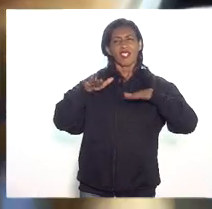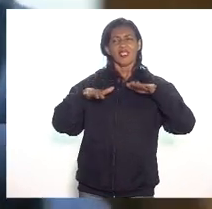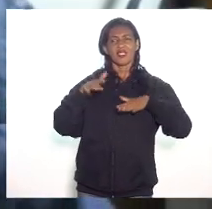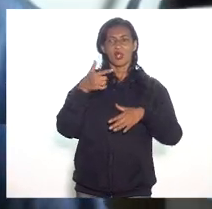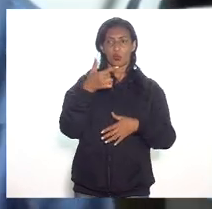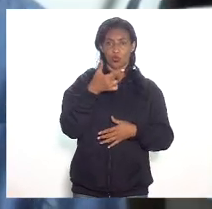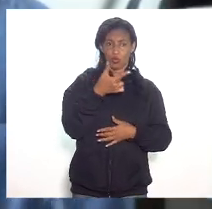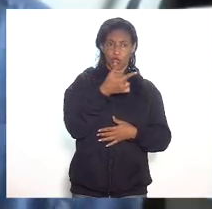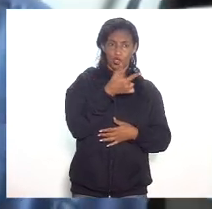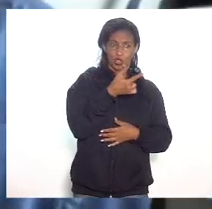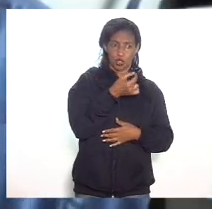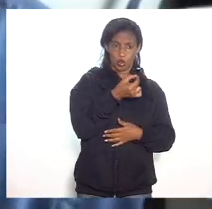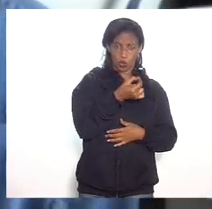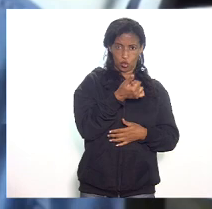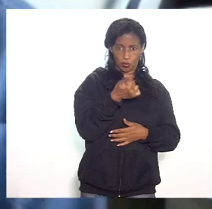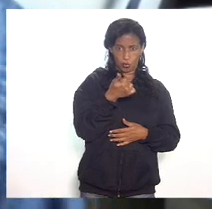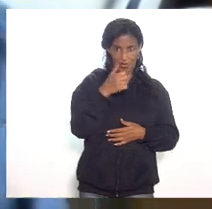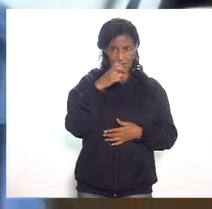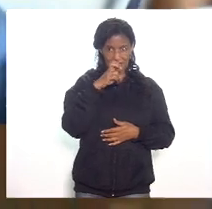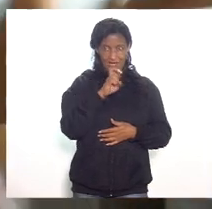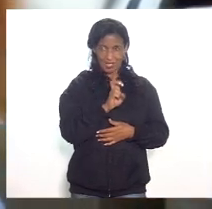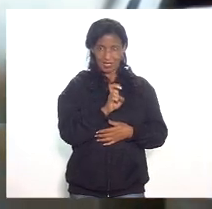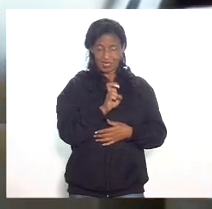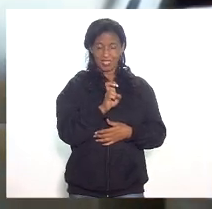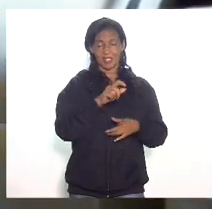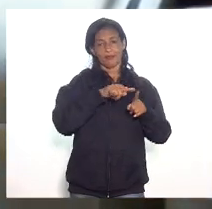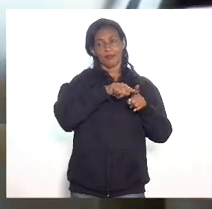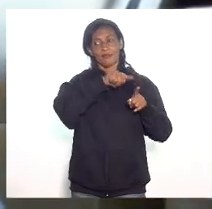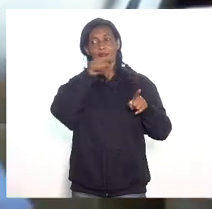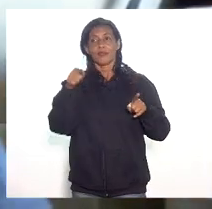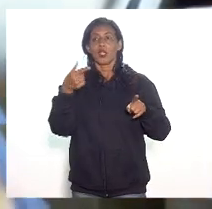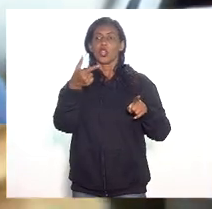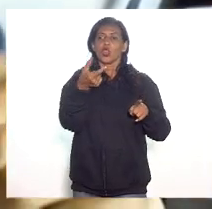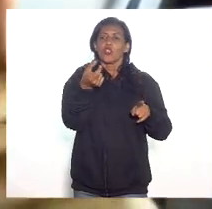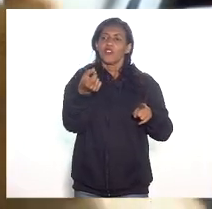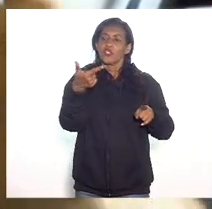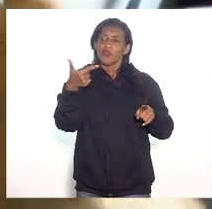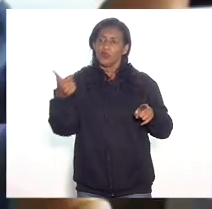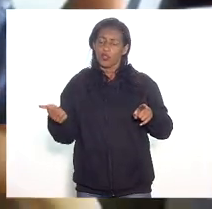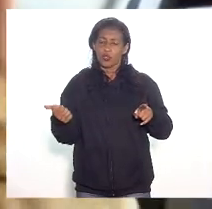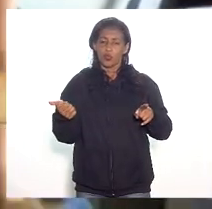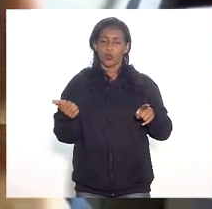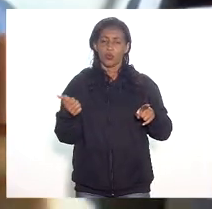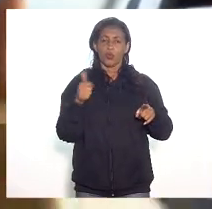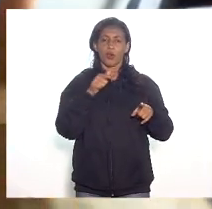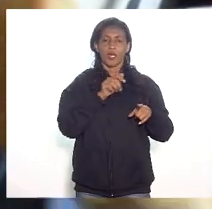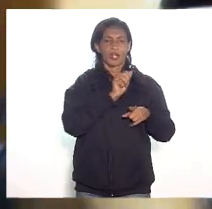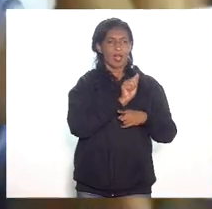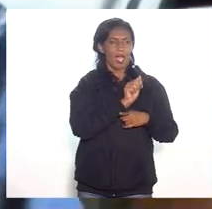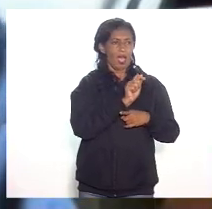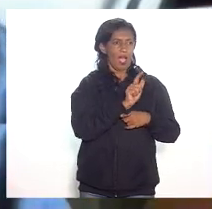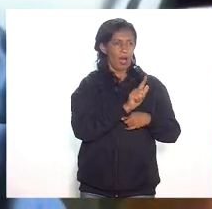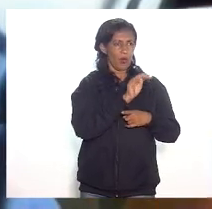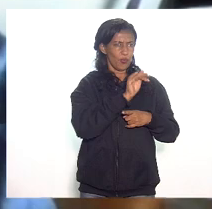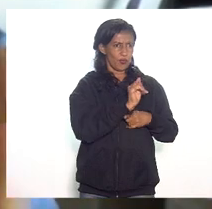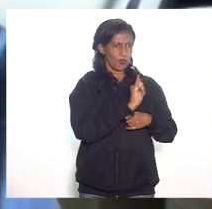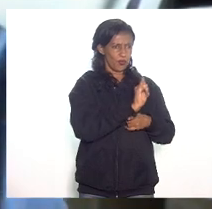2015 para 2021 entre a UFIR e o IPCA.